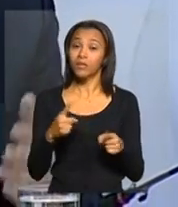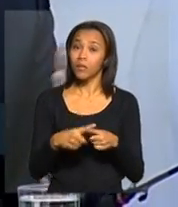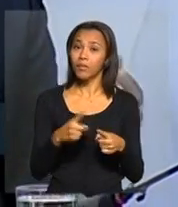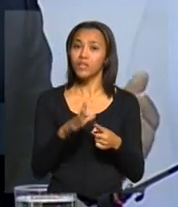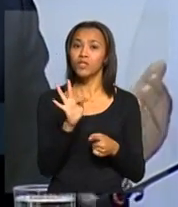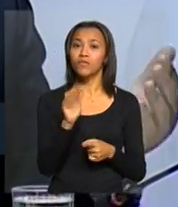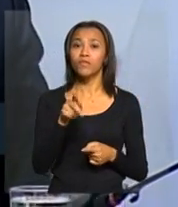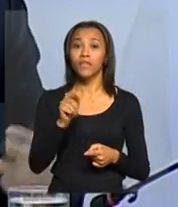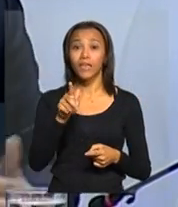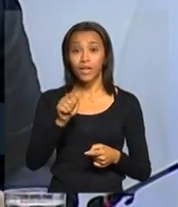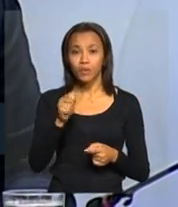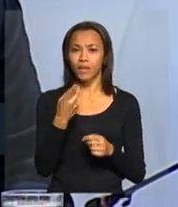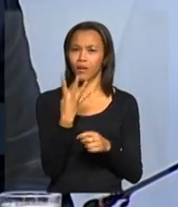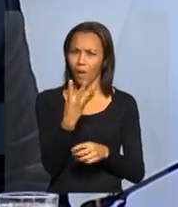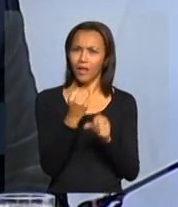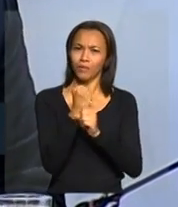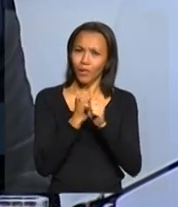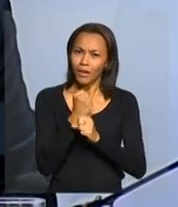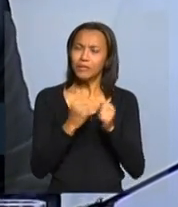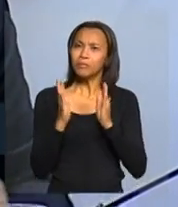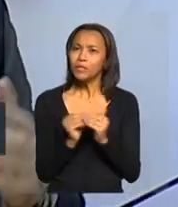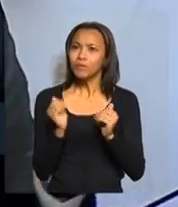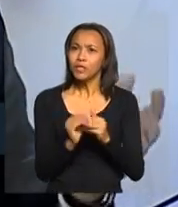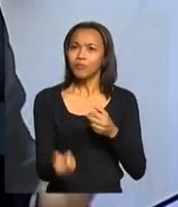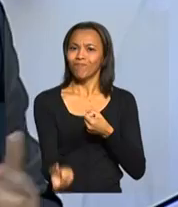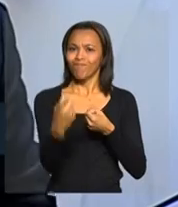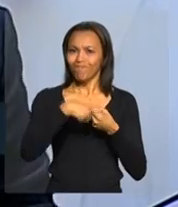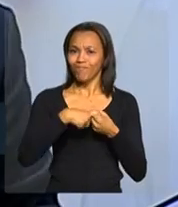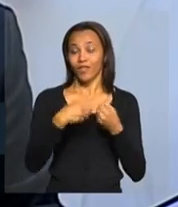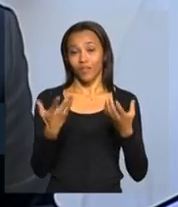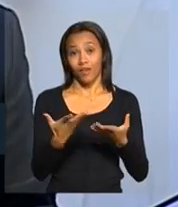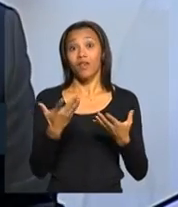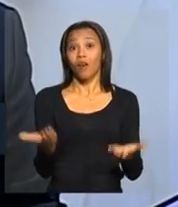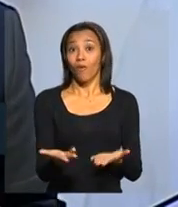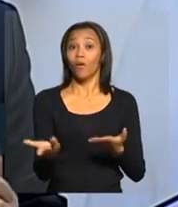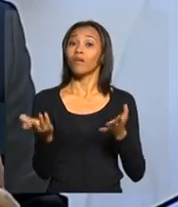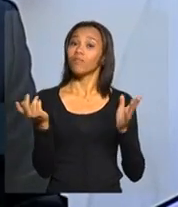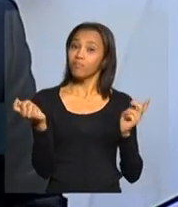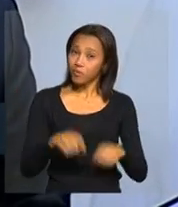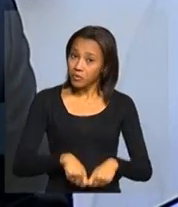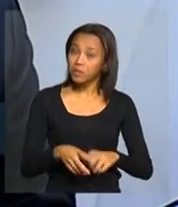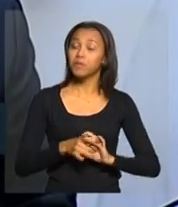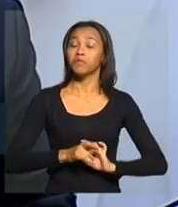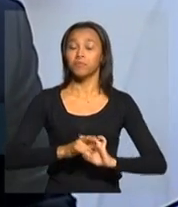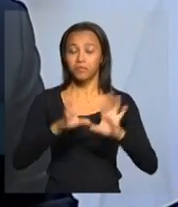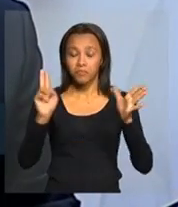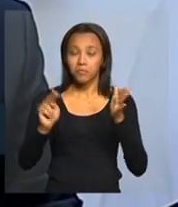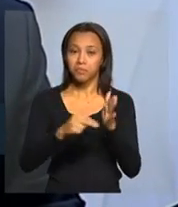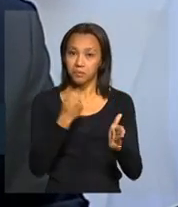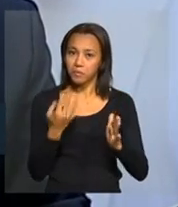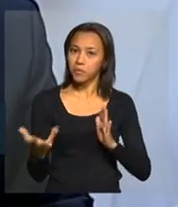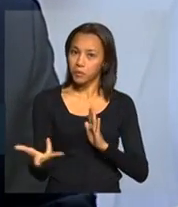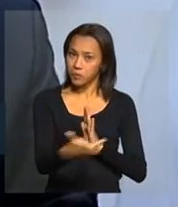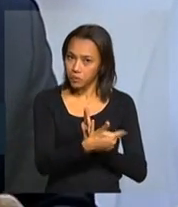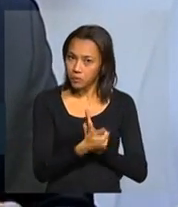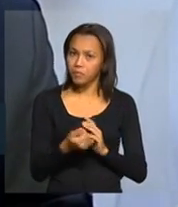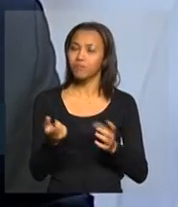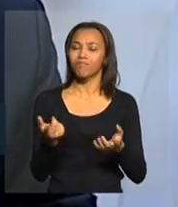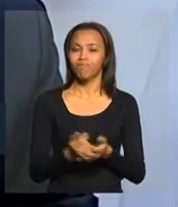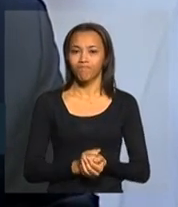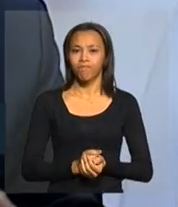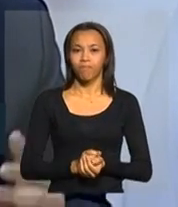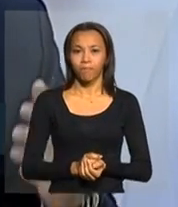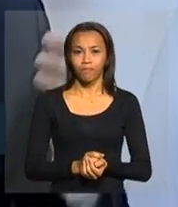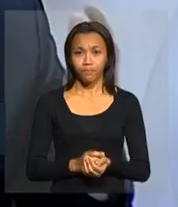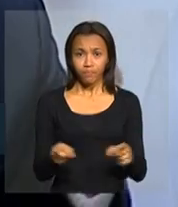que há 4 anos tinha perdido o credenciamento e hoje já realiza transplante com muita qualidade e